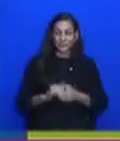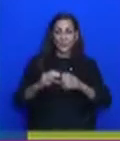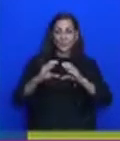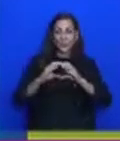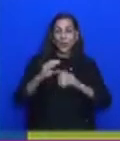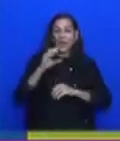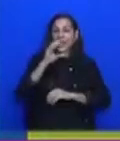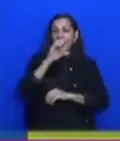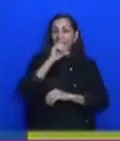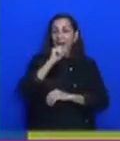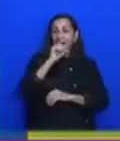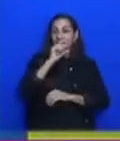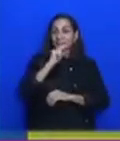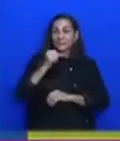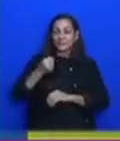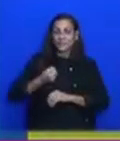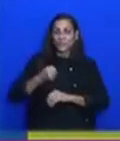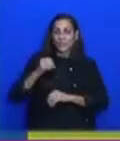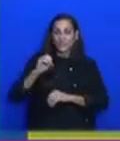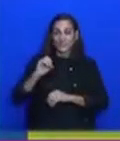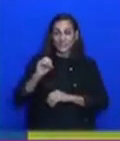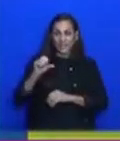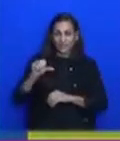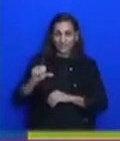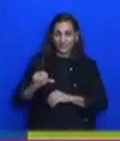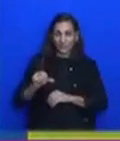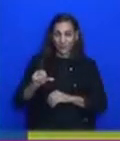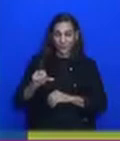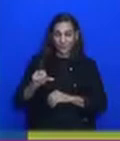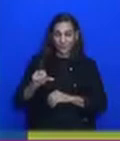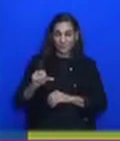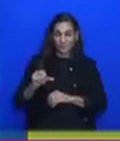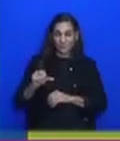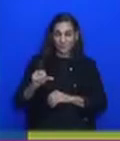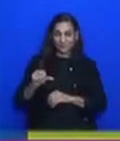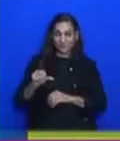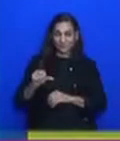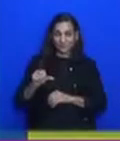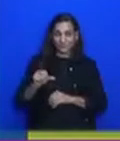Bola laranja, 09. Laranja, 09.